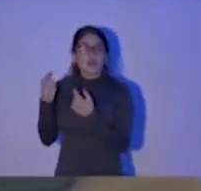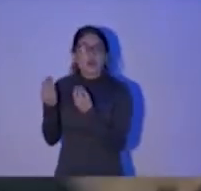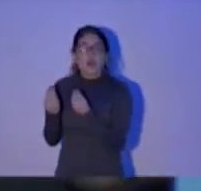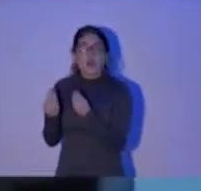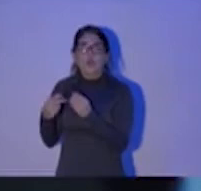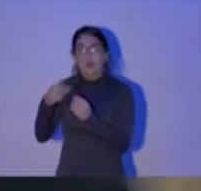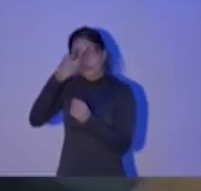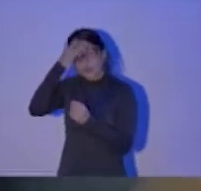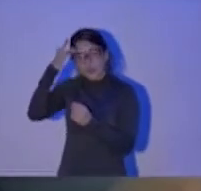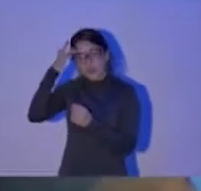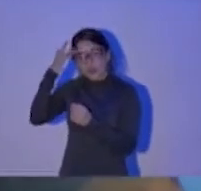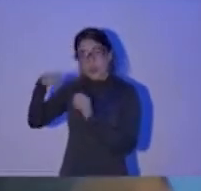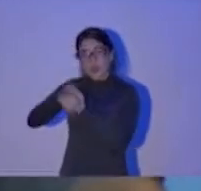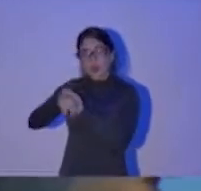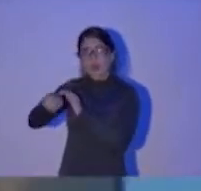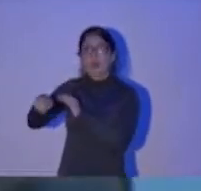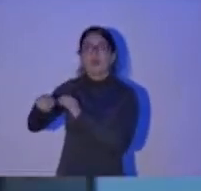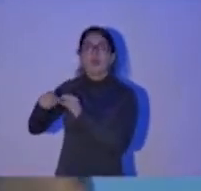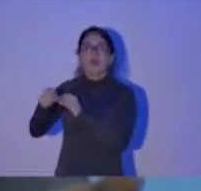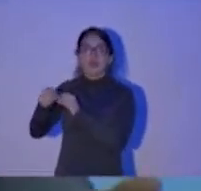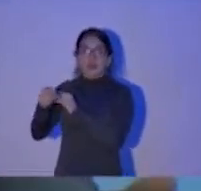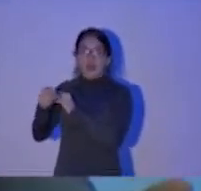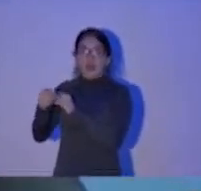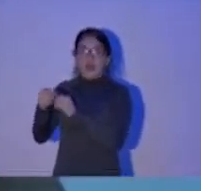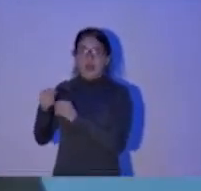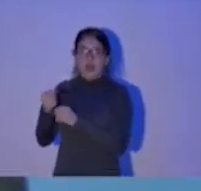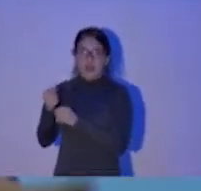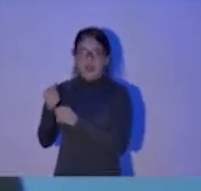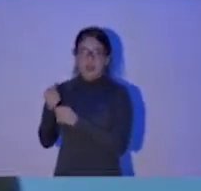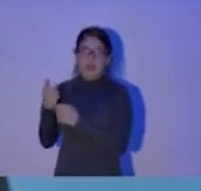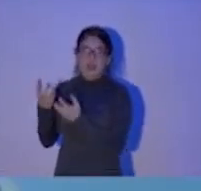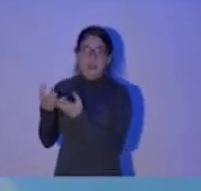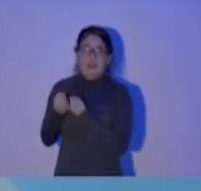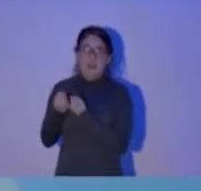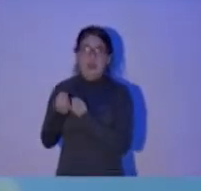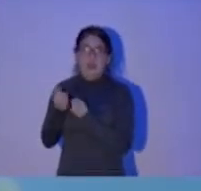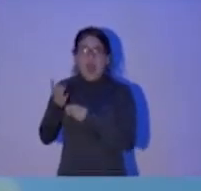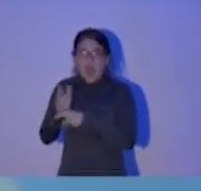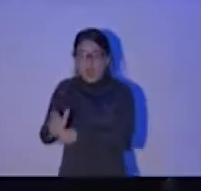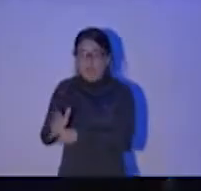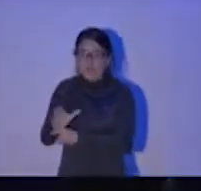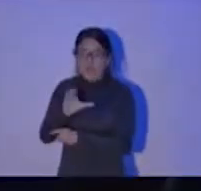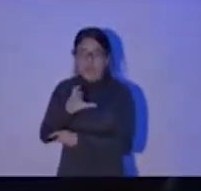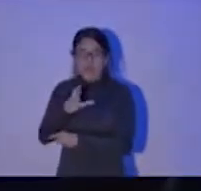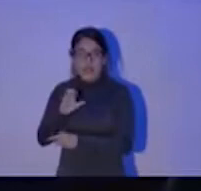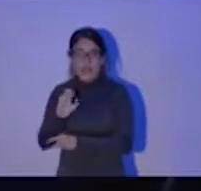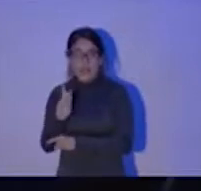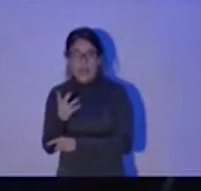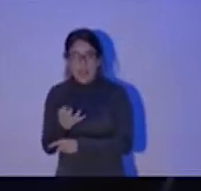enquanto menos de 30% das crianças estão fora da creche, mais pobres. E aí...